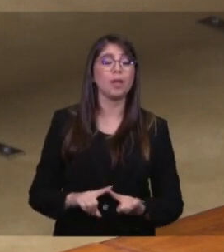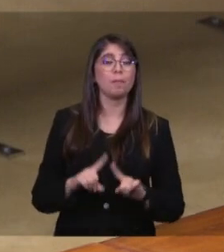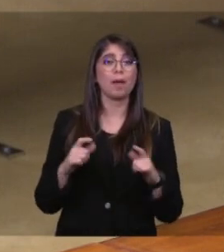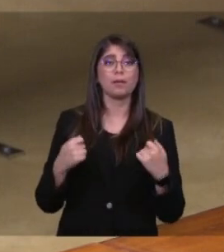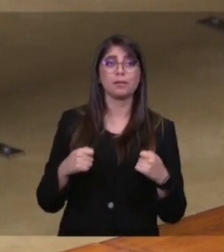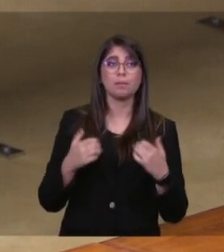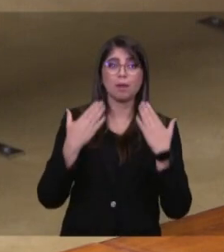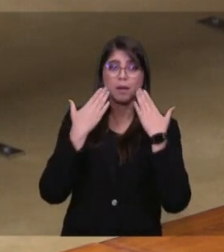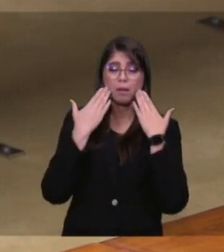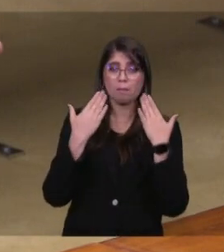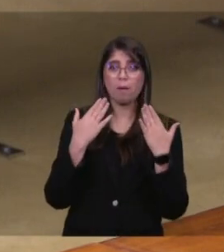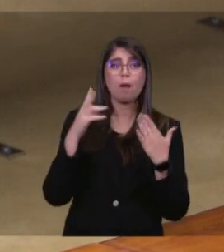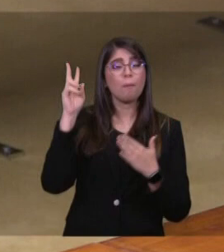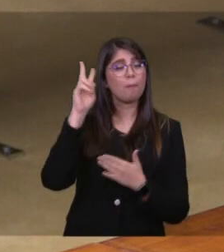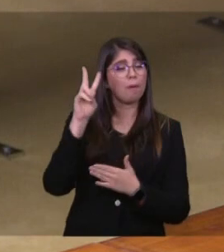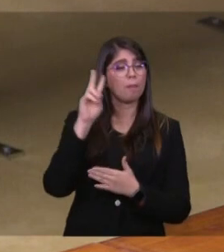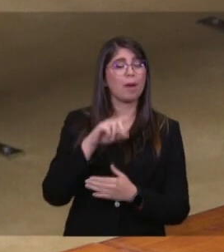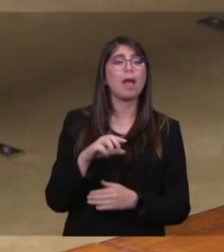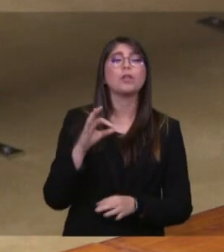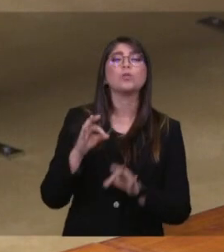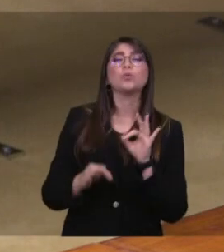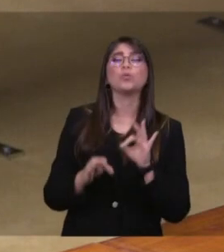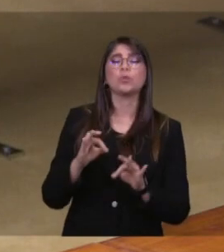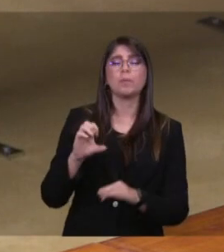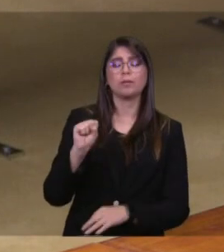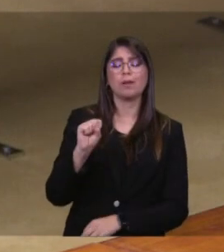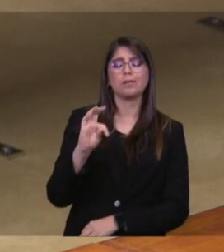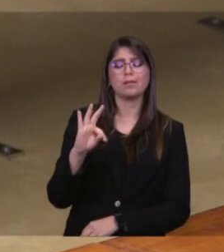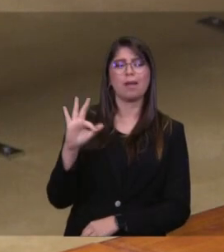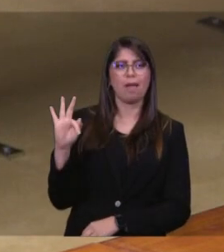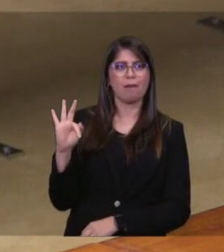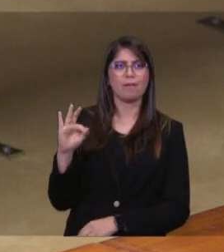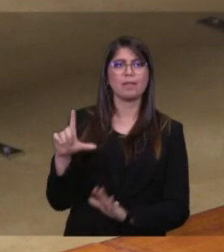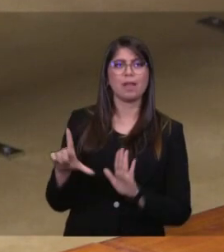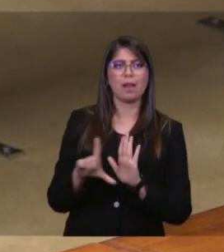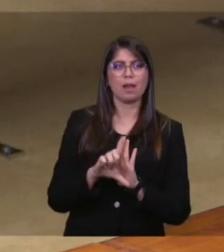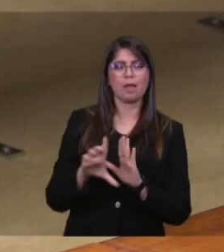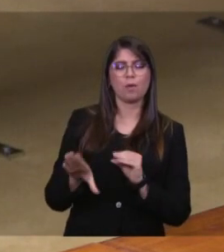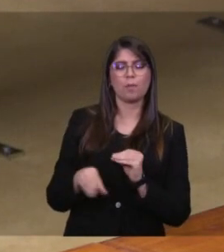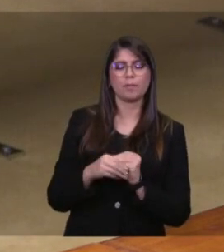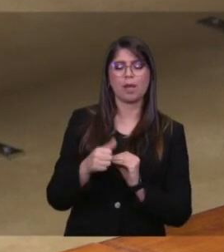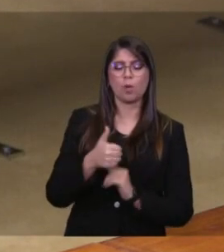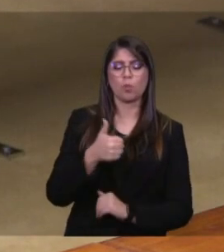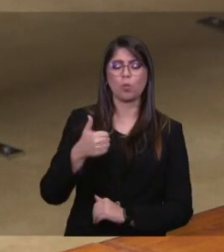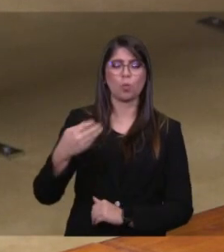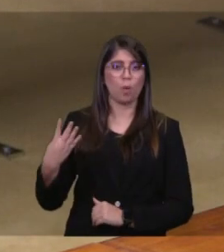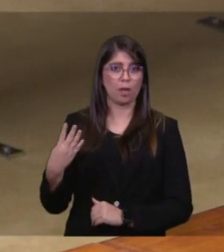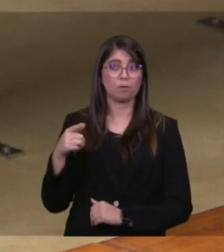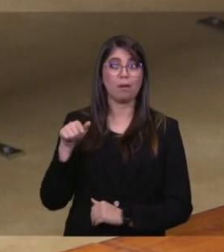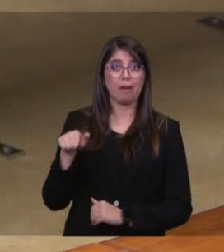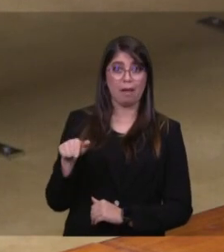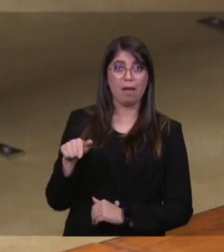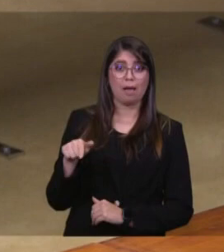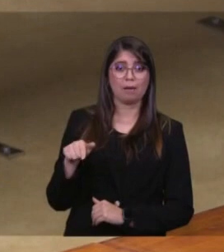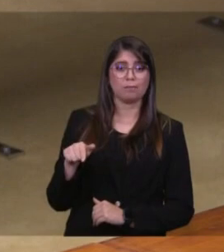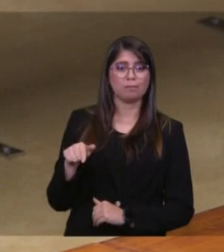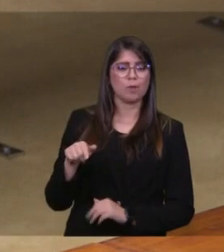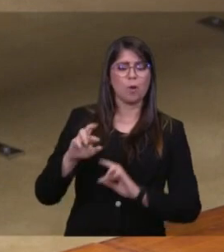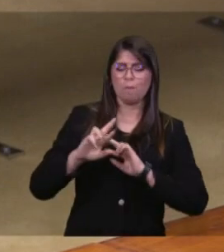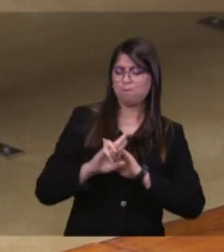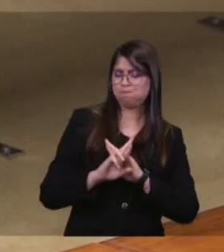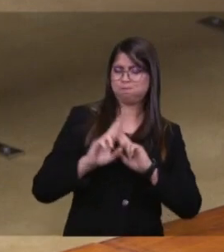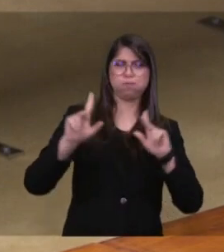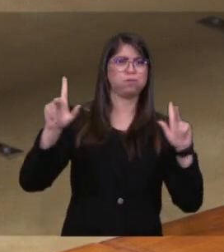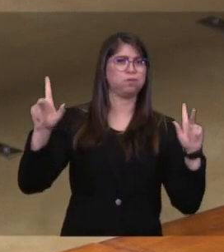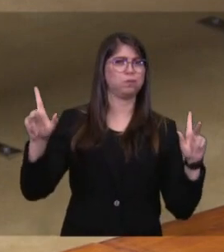salientar que, naquele julgamento do Supremo sobre a Lei Complementar 114, estávamos diante de uma situação completamente